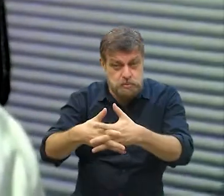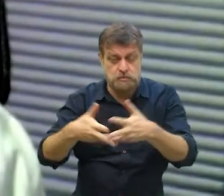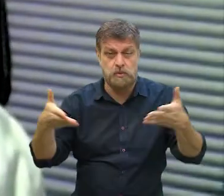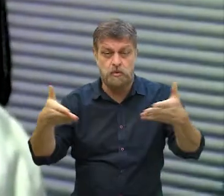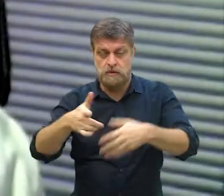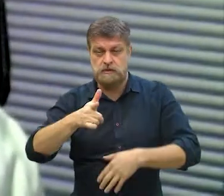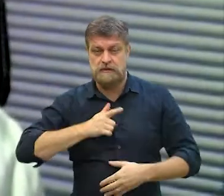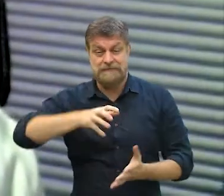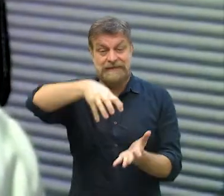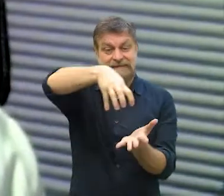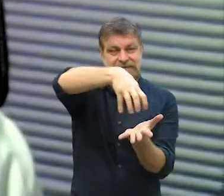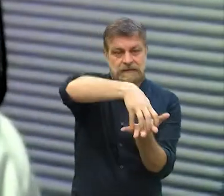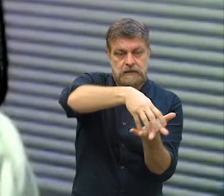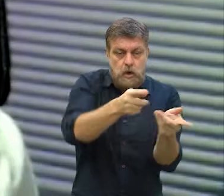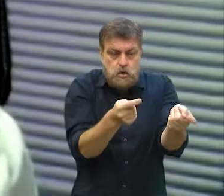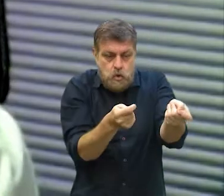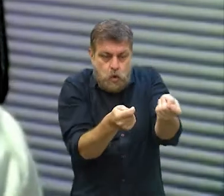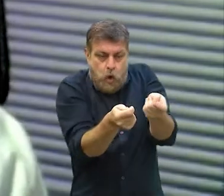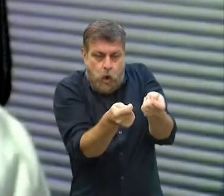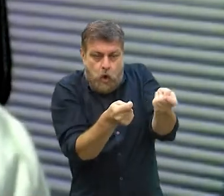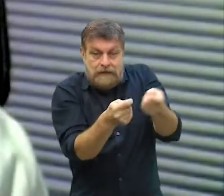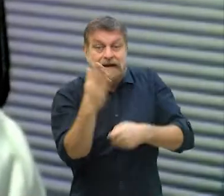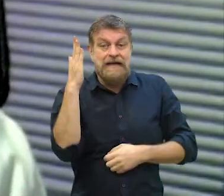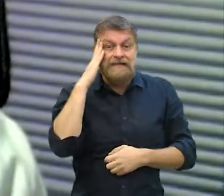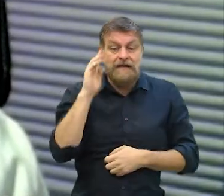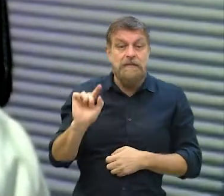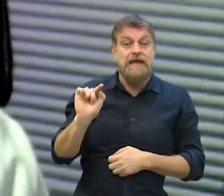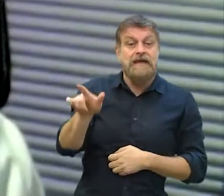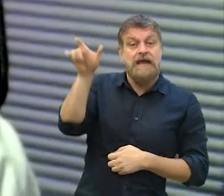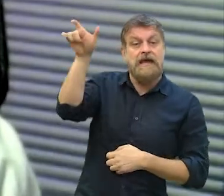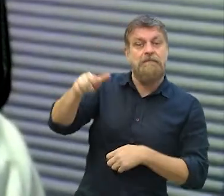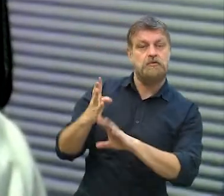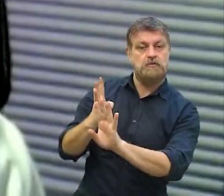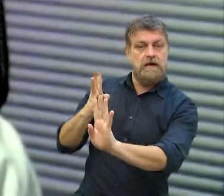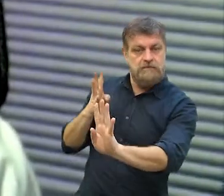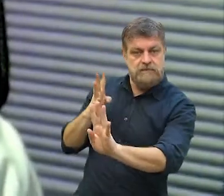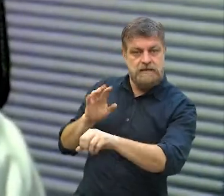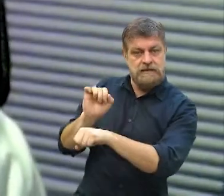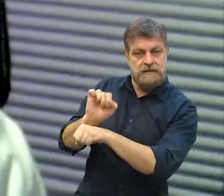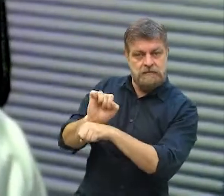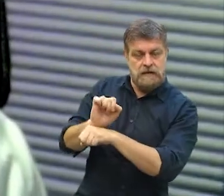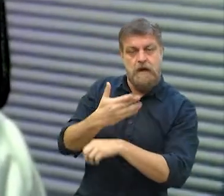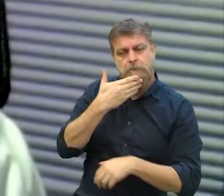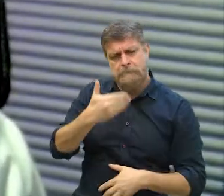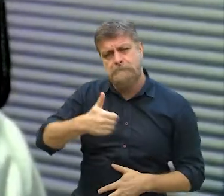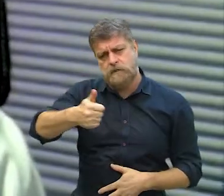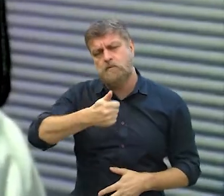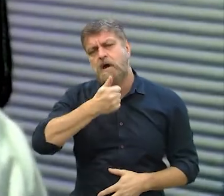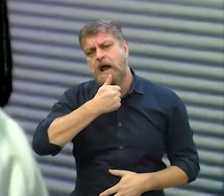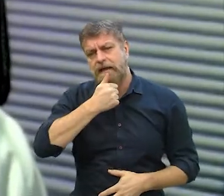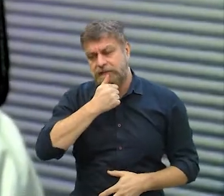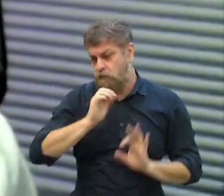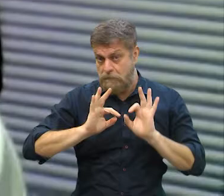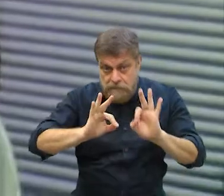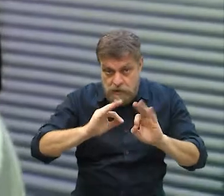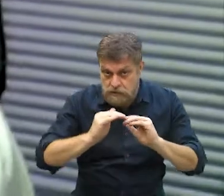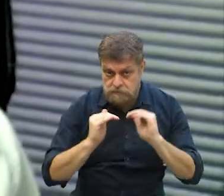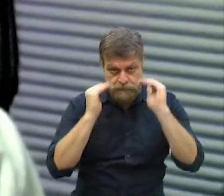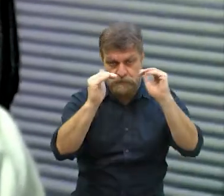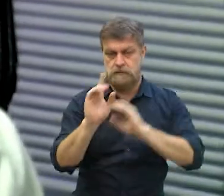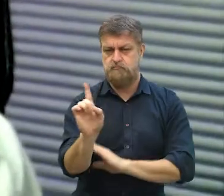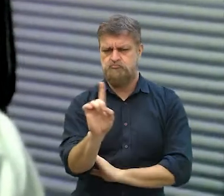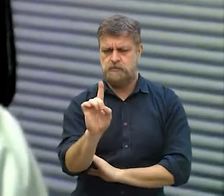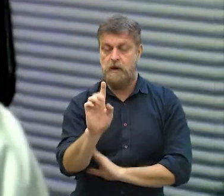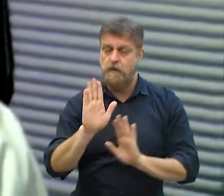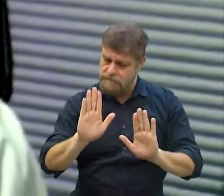difícil, hoje você tem uma central reguladora que organiza o fluxo desses pacientes, então melhorou. Ainda está longe de ser